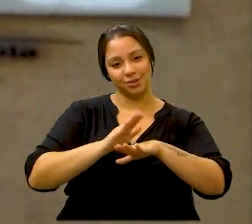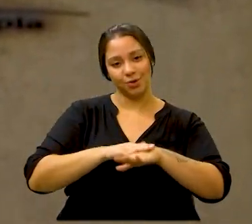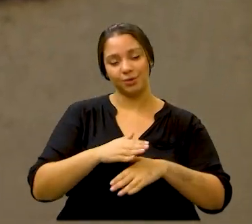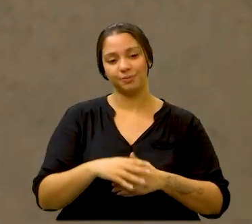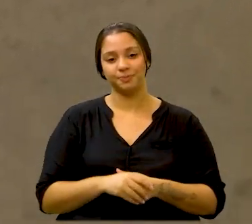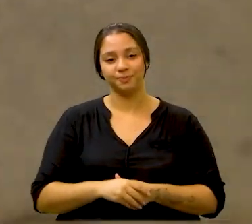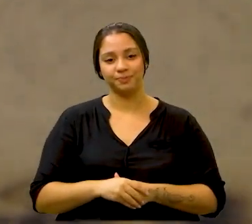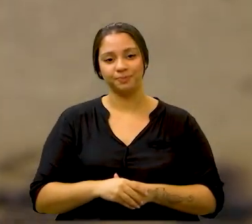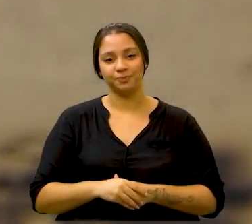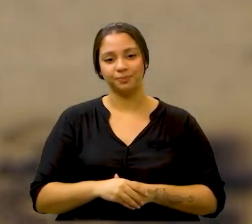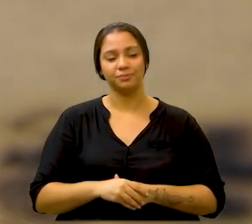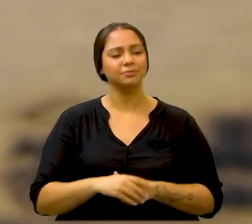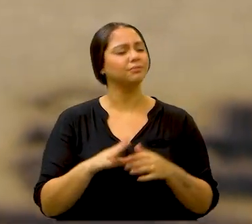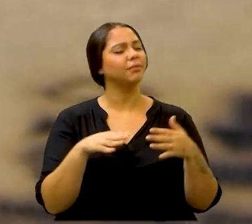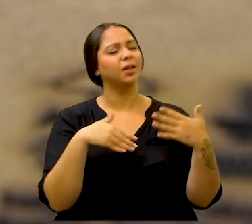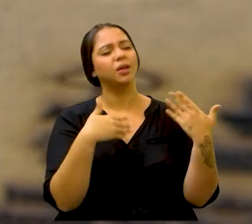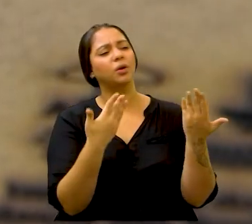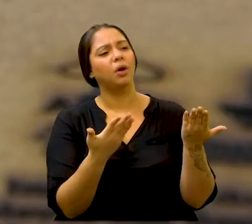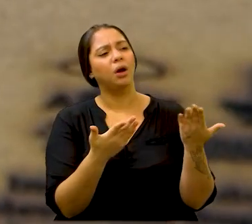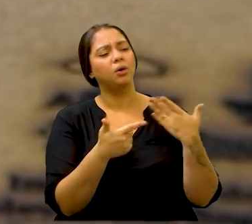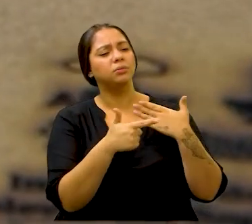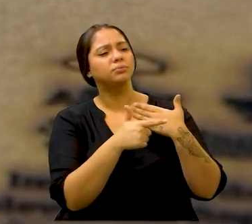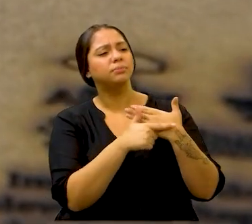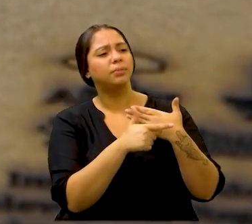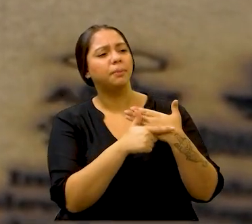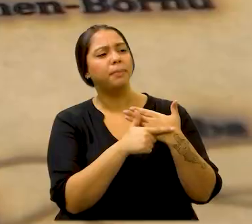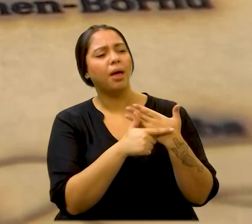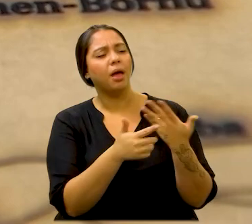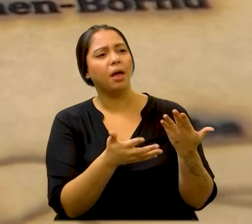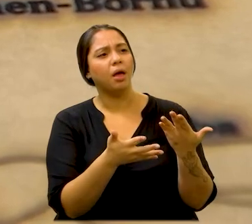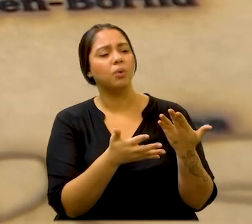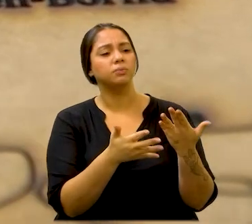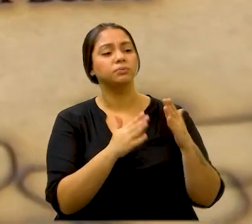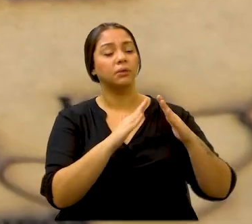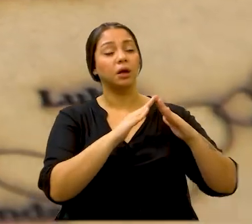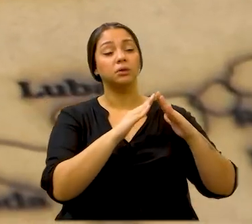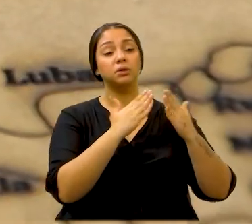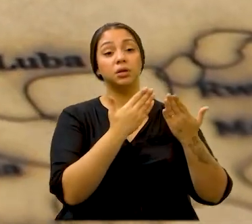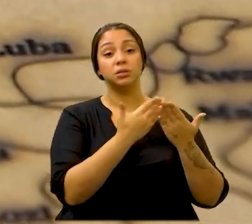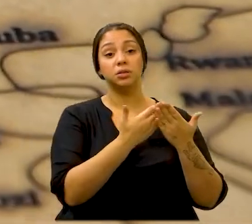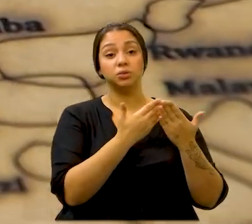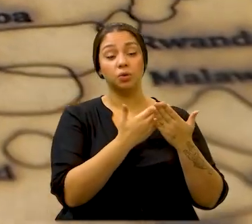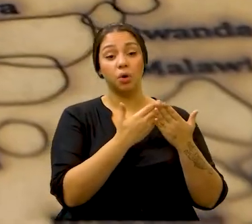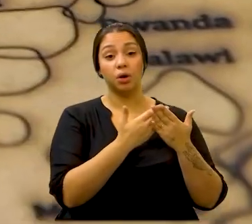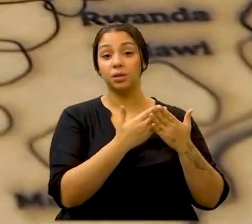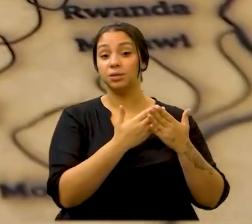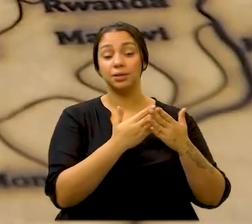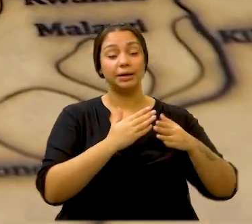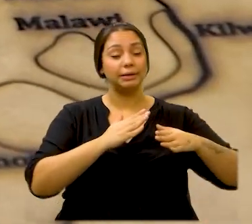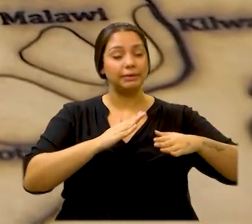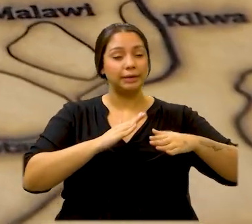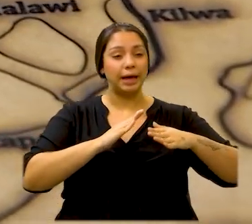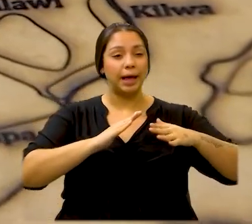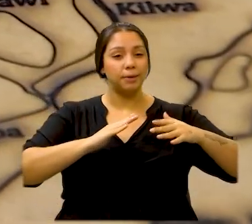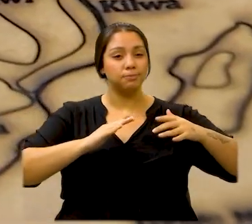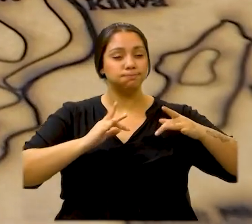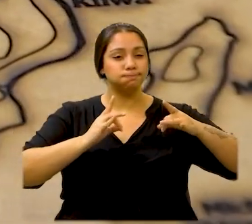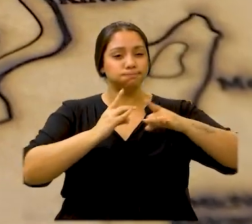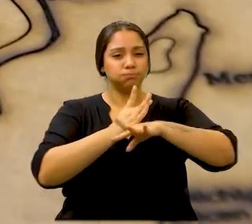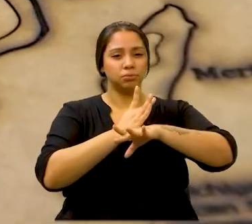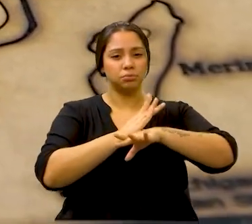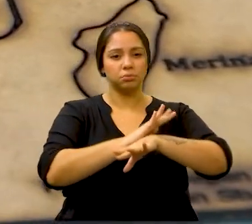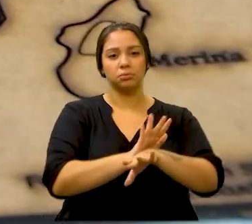dessas ações. Boa! Qual o papel, professora Caroline Jango, das escolas no combate ao